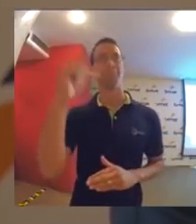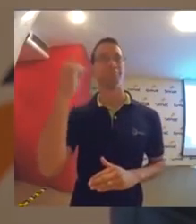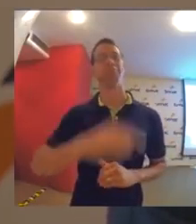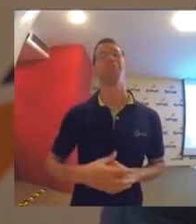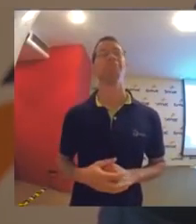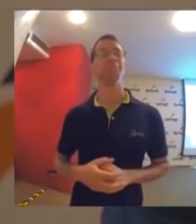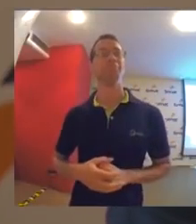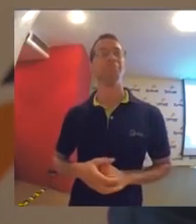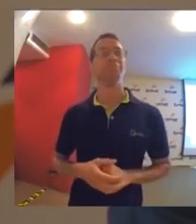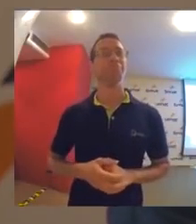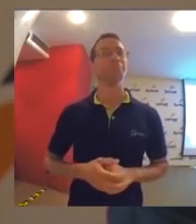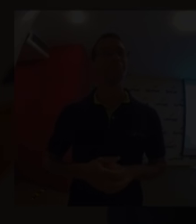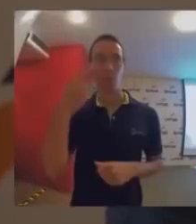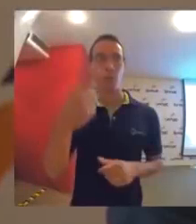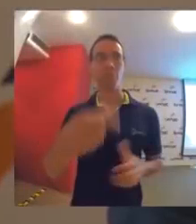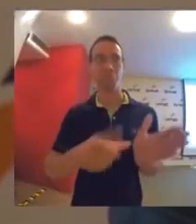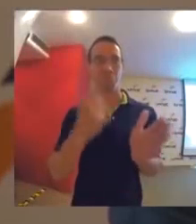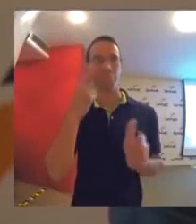Não é milagre.